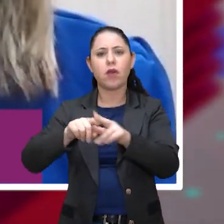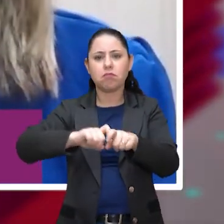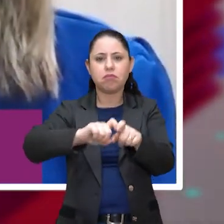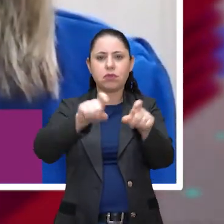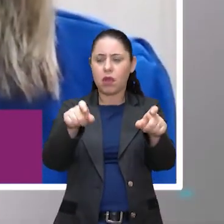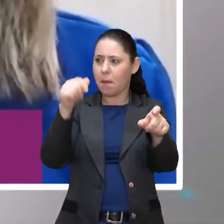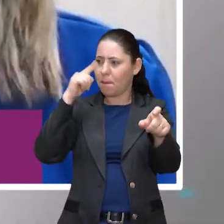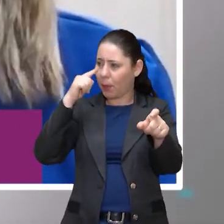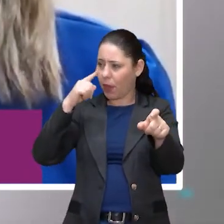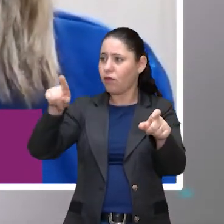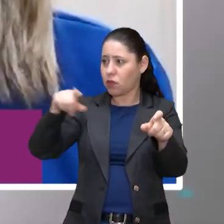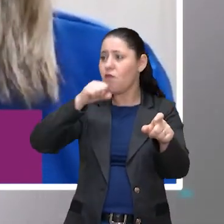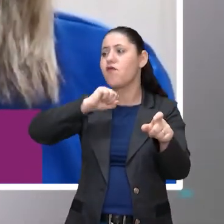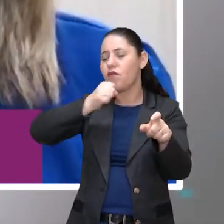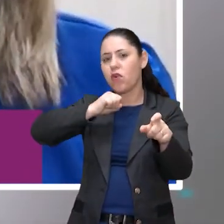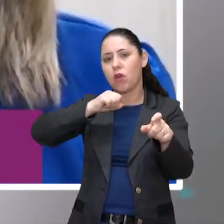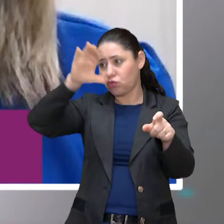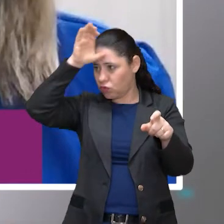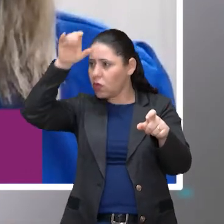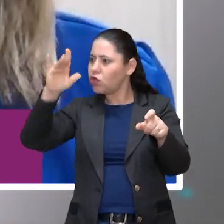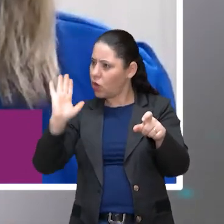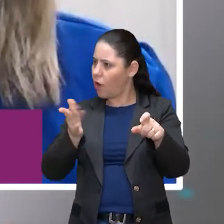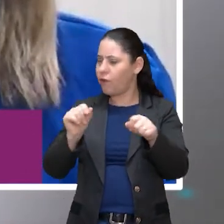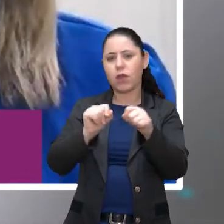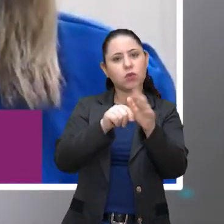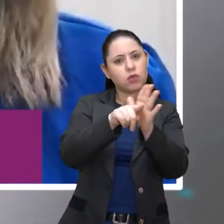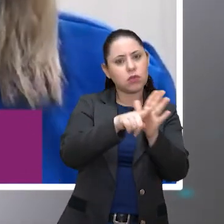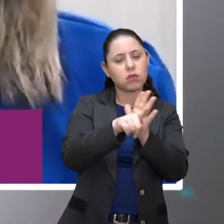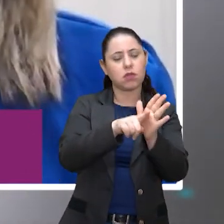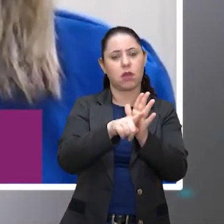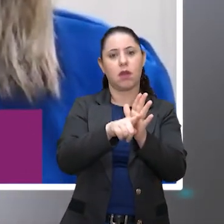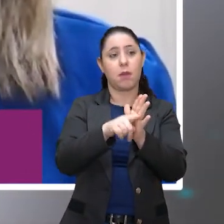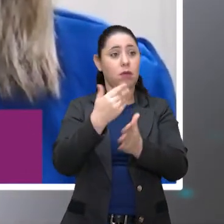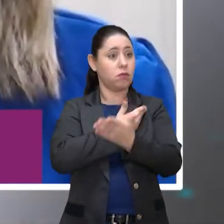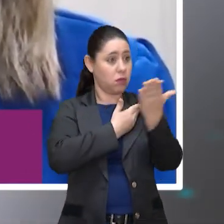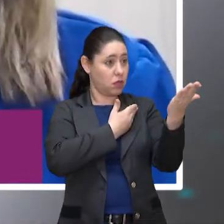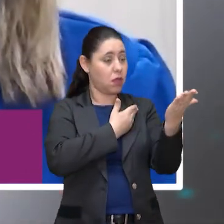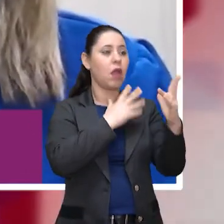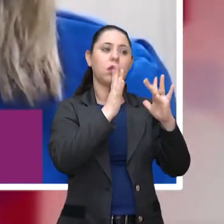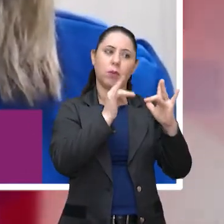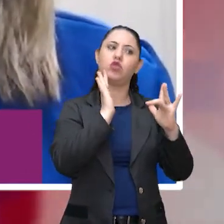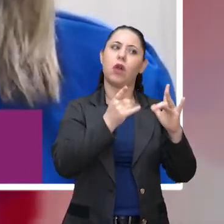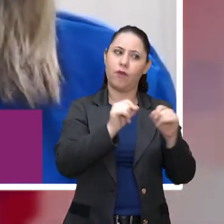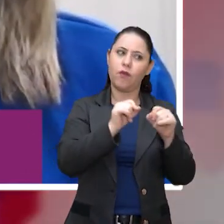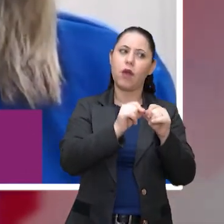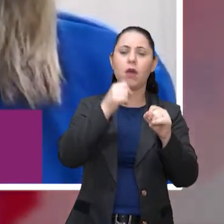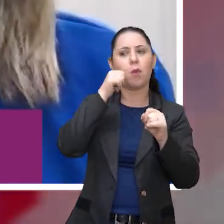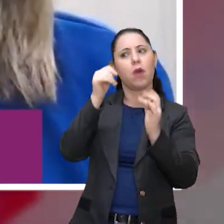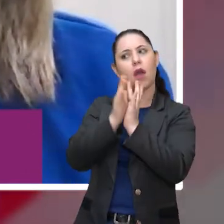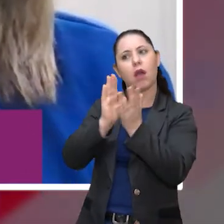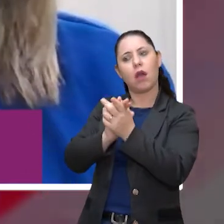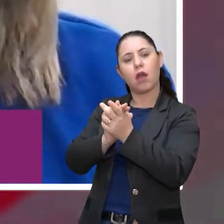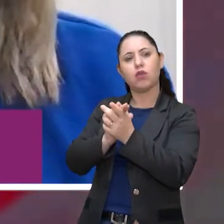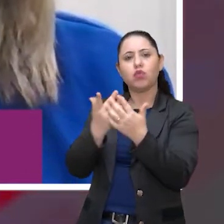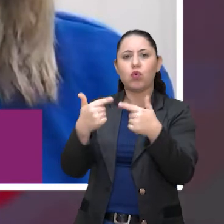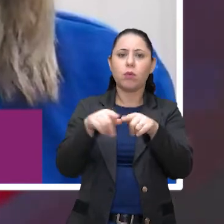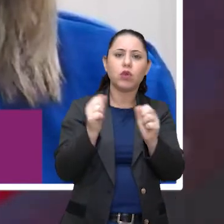fez, mãe? Você fez, vó? Ô, minha tia, você já fez? A amiga, a namorada, a esposa,